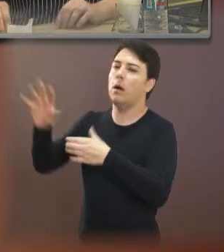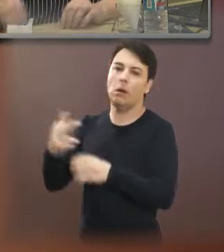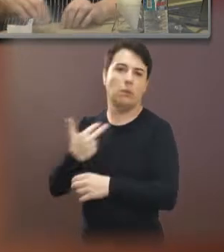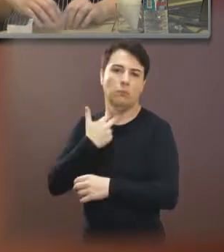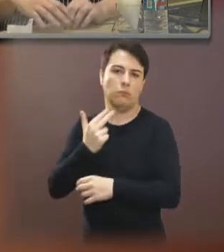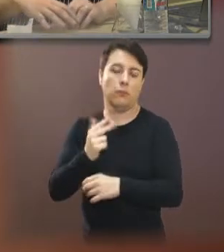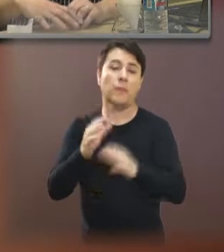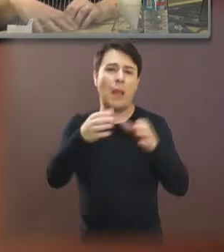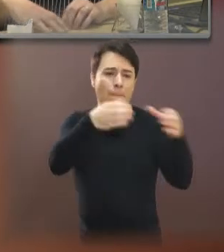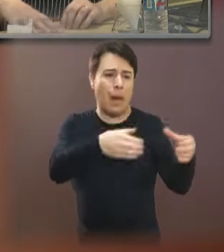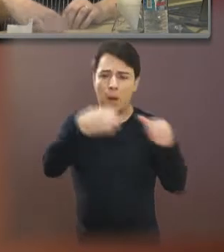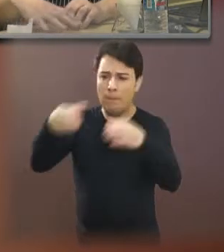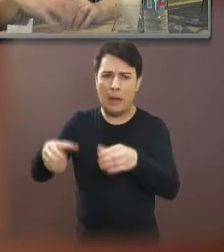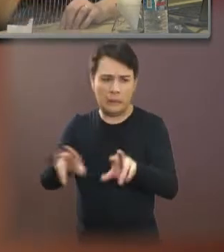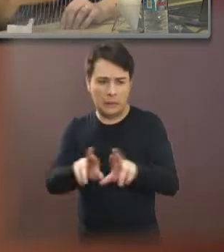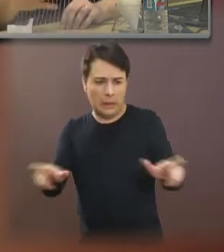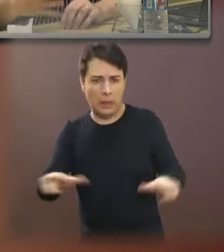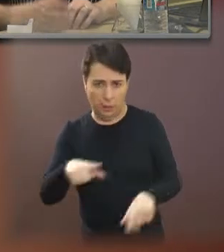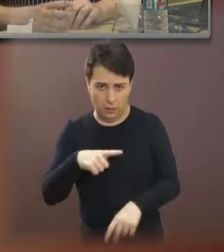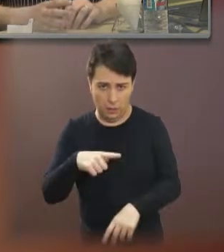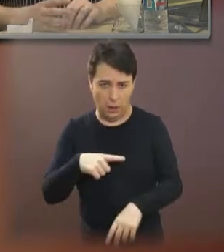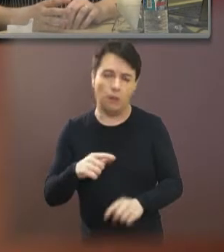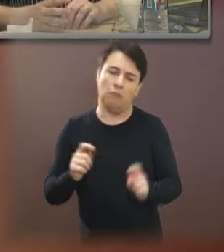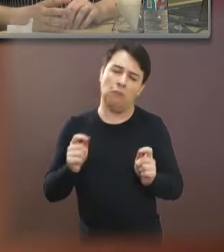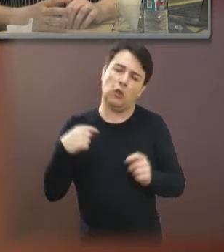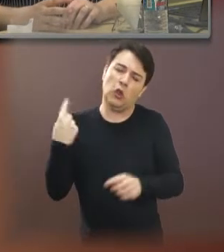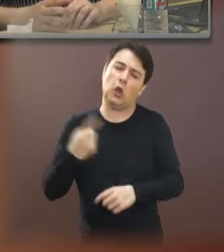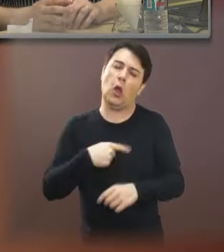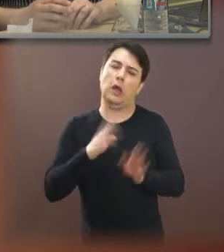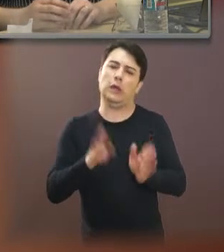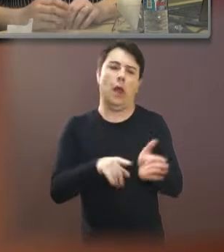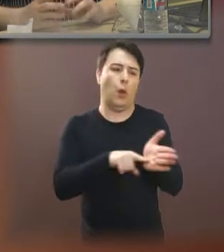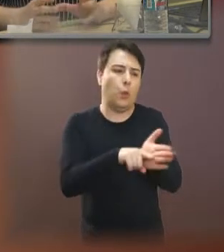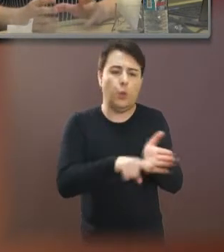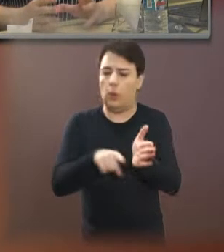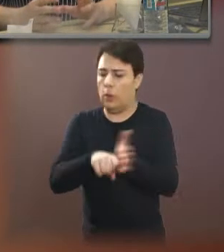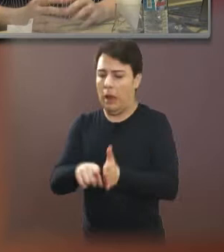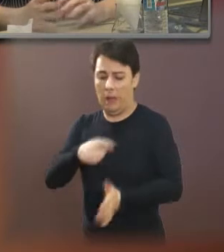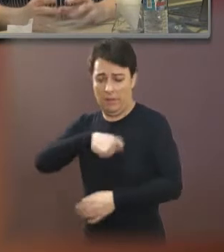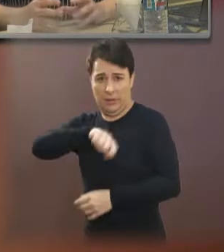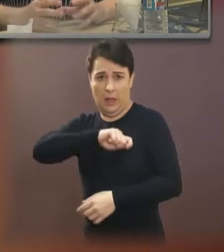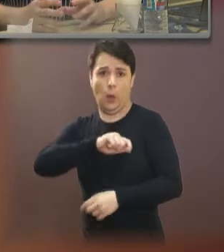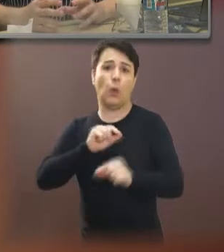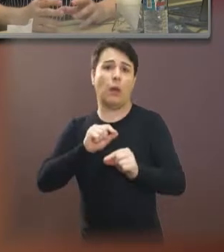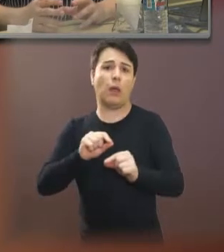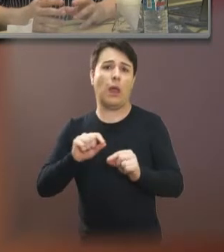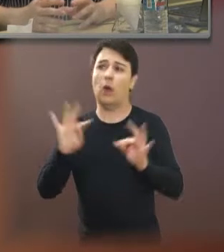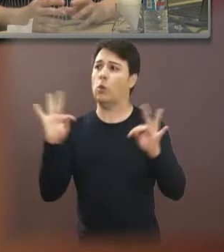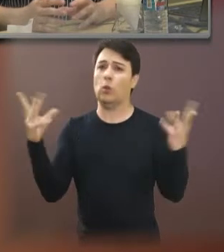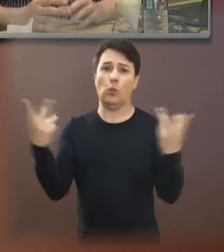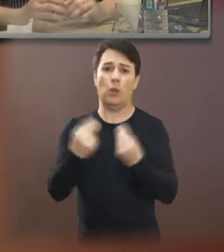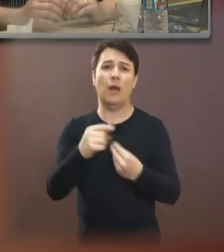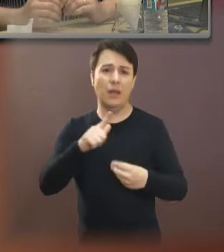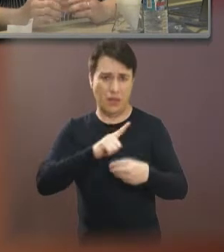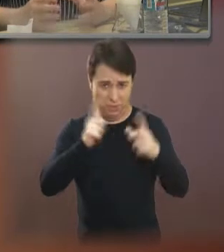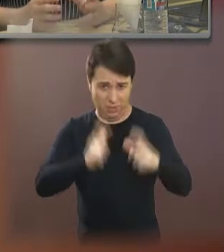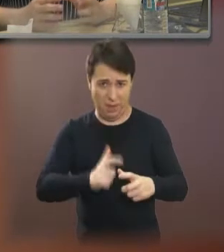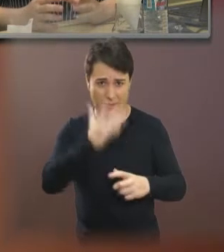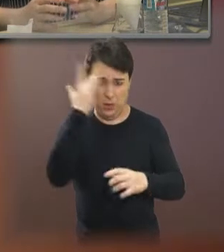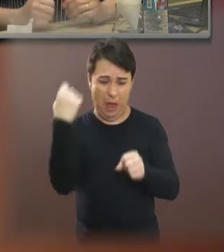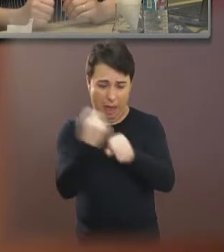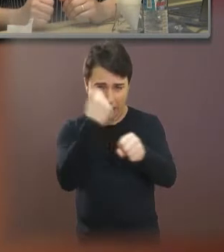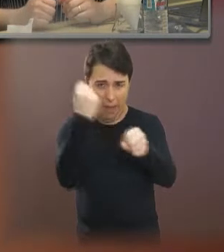de outro? O que a gente viu até numa ação de fiscalização é que é geral, especialmente onde tem obra, as